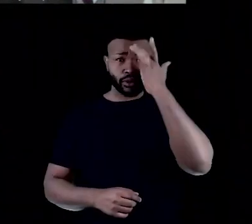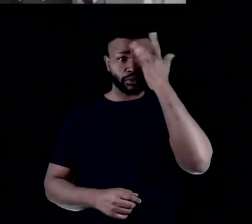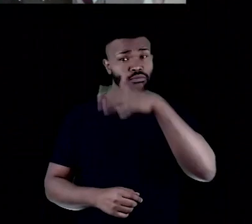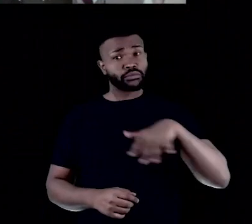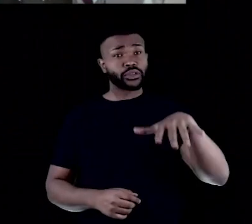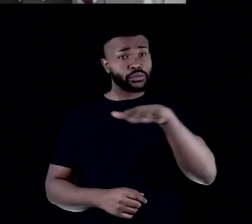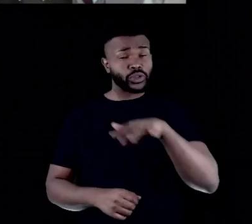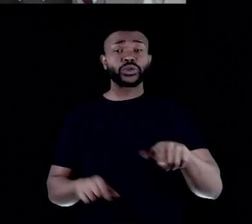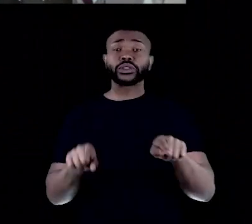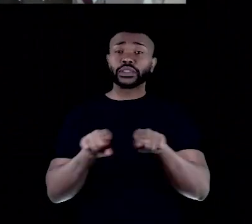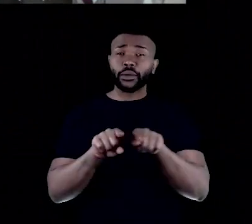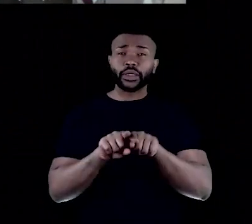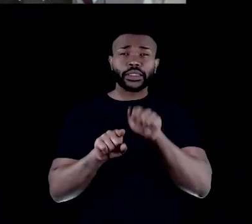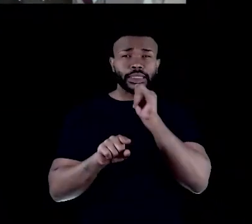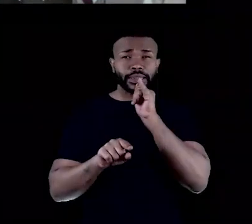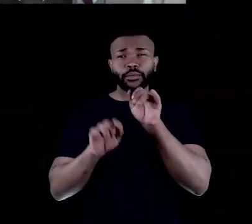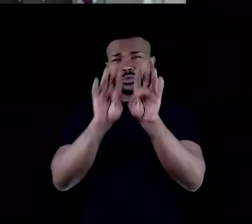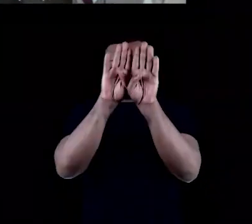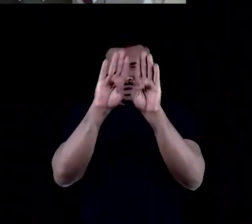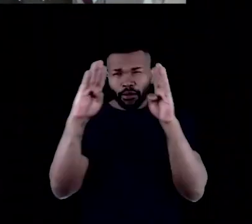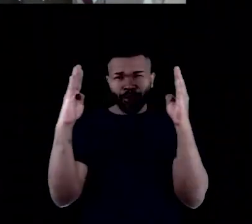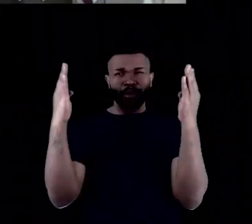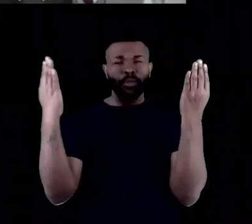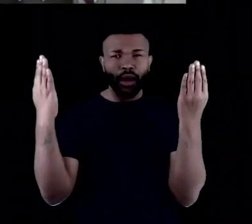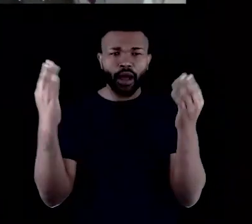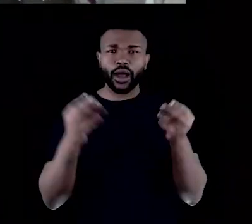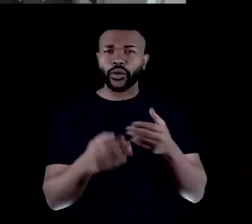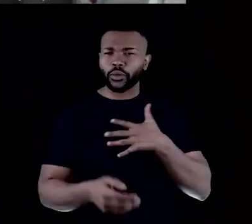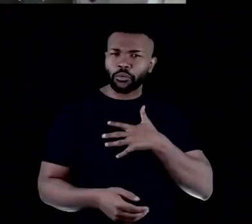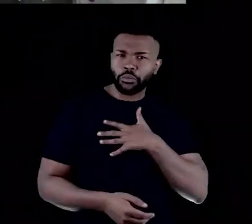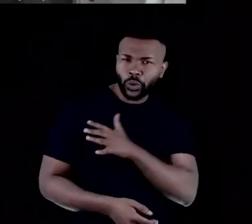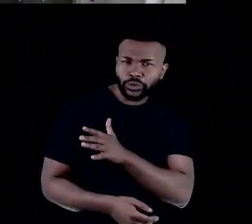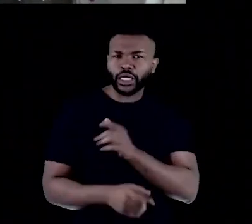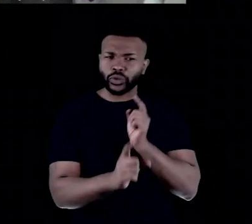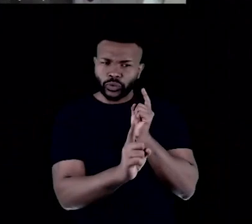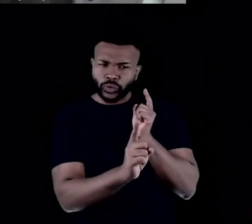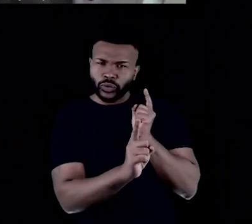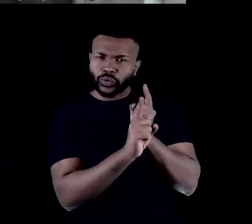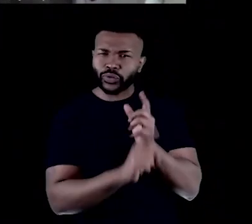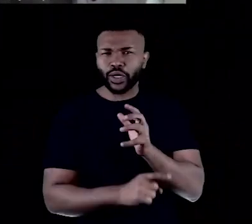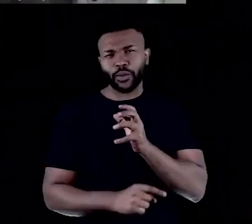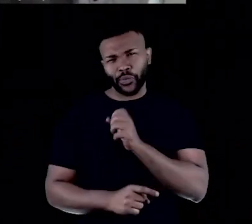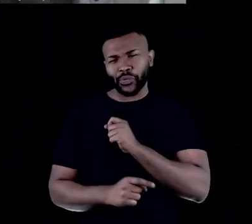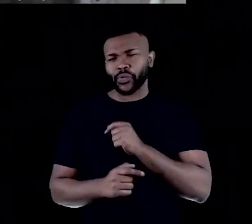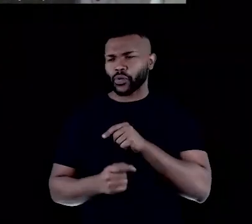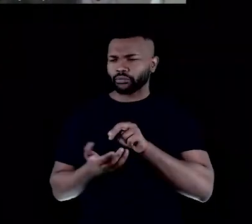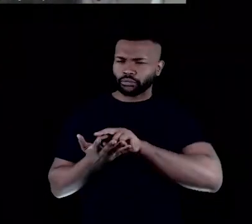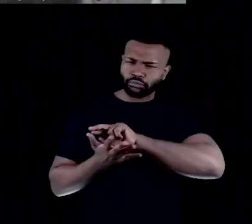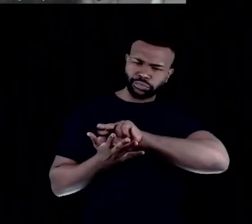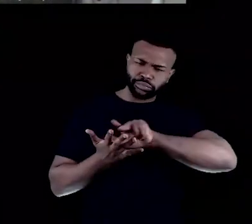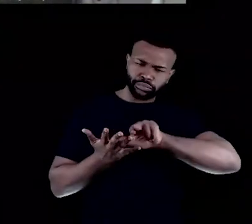para muita gente, claro, como você sair do armário, como preconceito, como a descoberta do amor, como uma série de coisas,